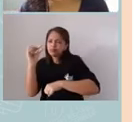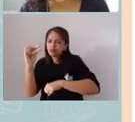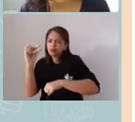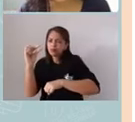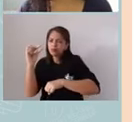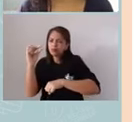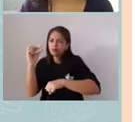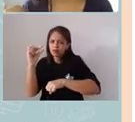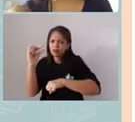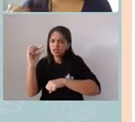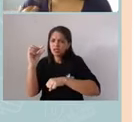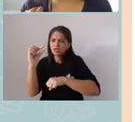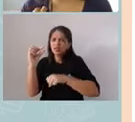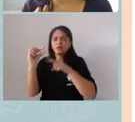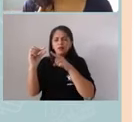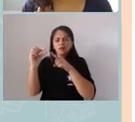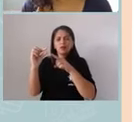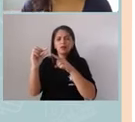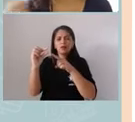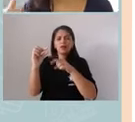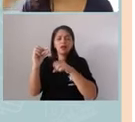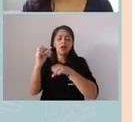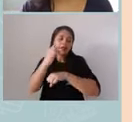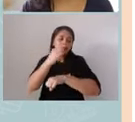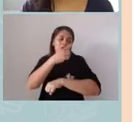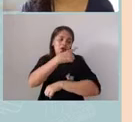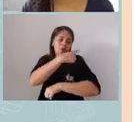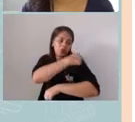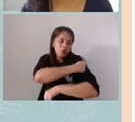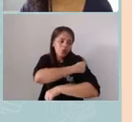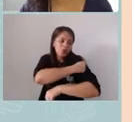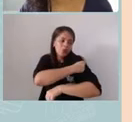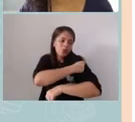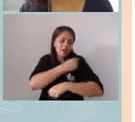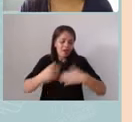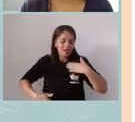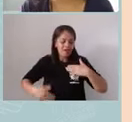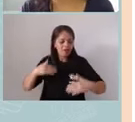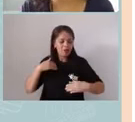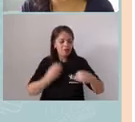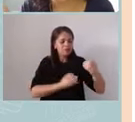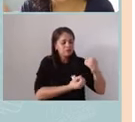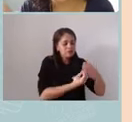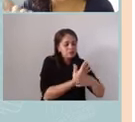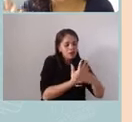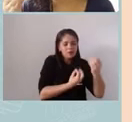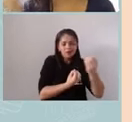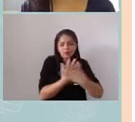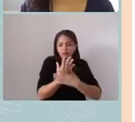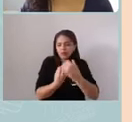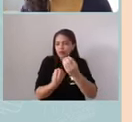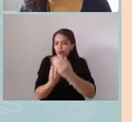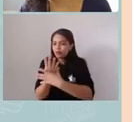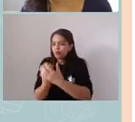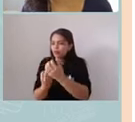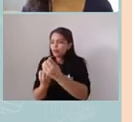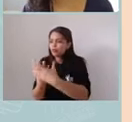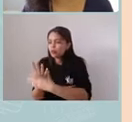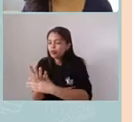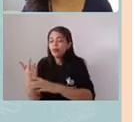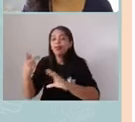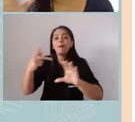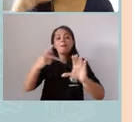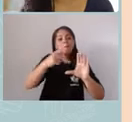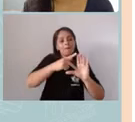material genético, vai fazer com que o nosso corpo produza algumas cópias, né? E aí essas cópias vão ser de proteínas